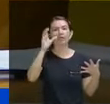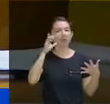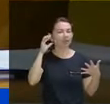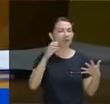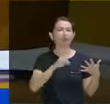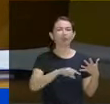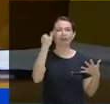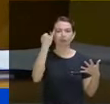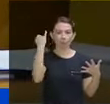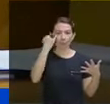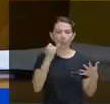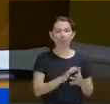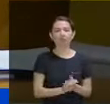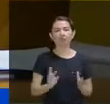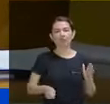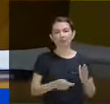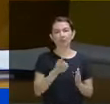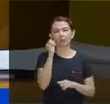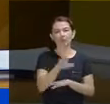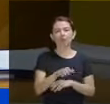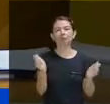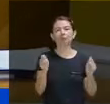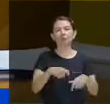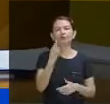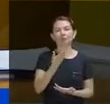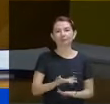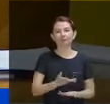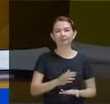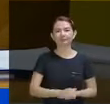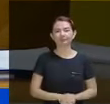João Lages. Ilustre relator, boa tarde, Vossa Excelência está com a palavra.